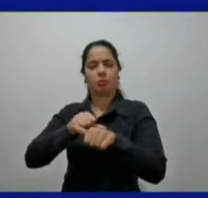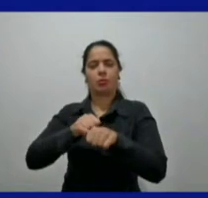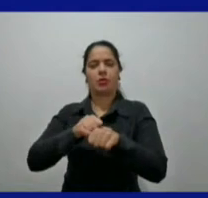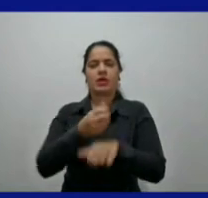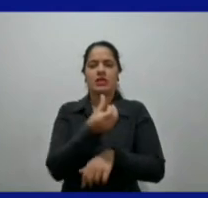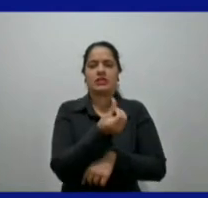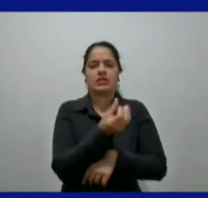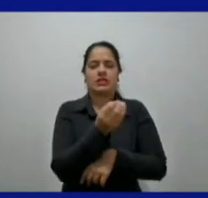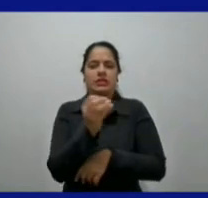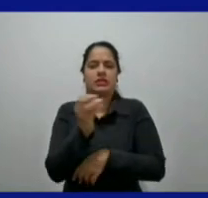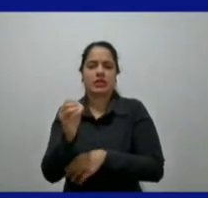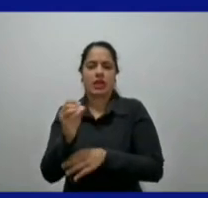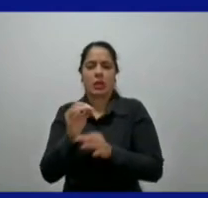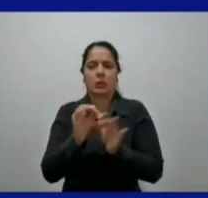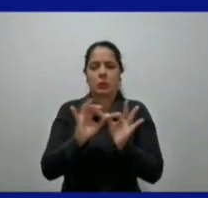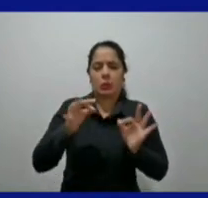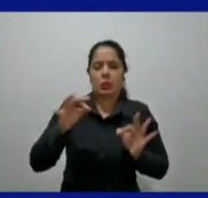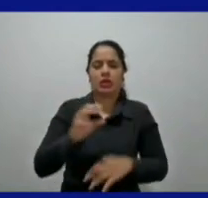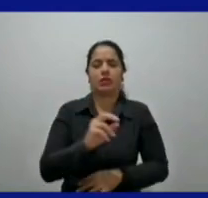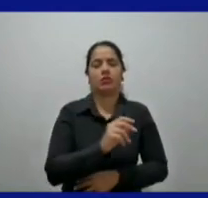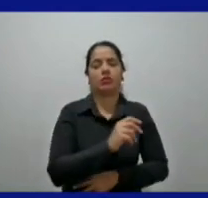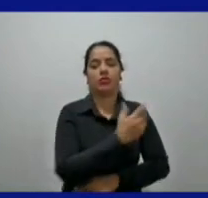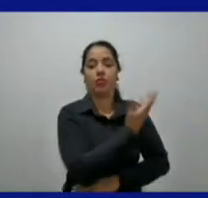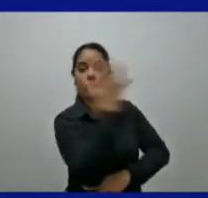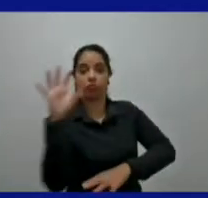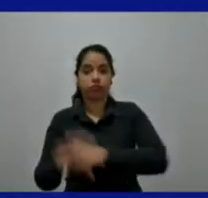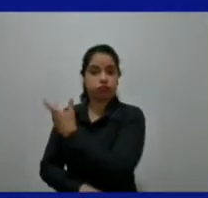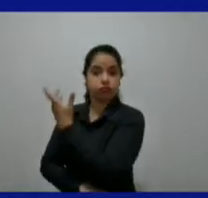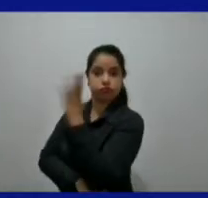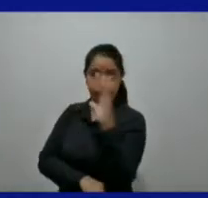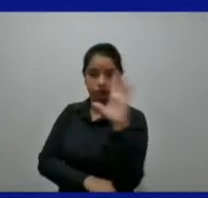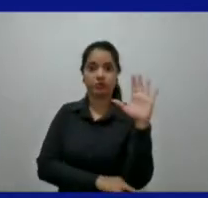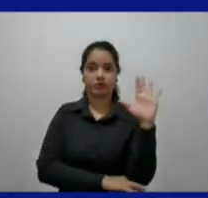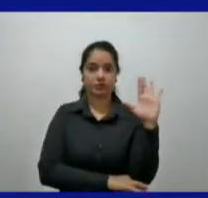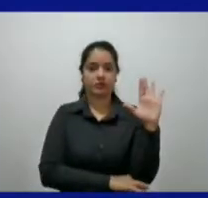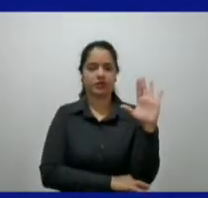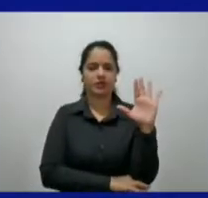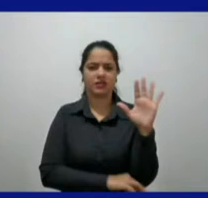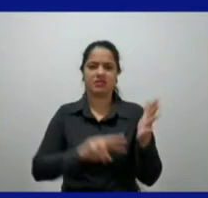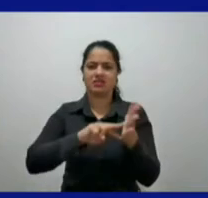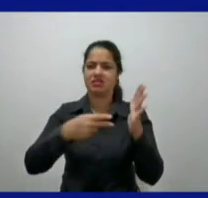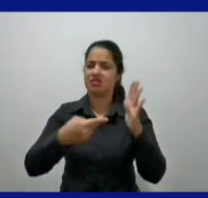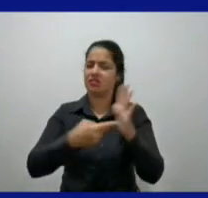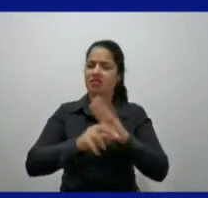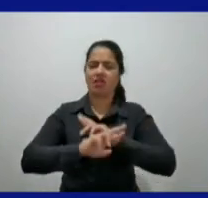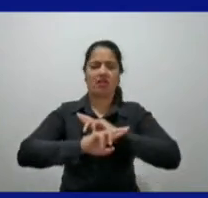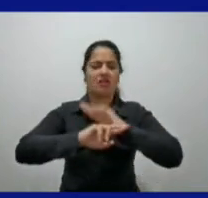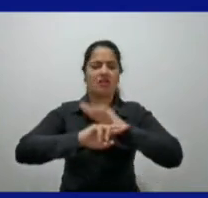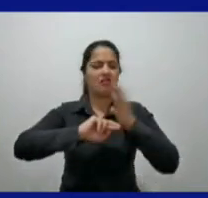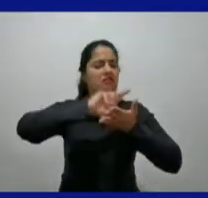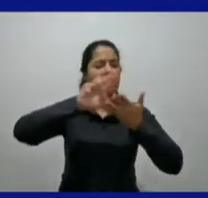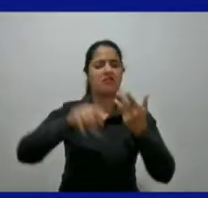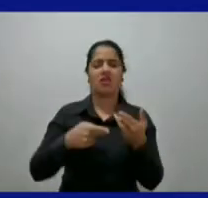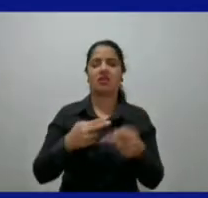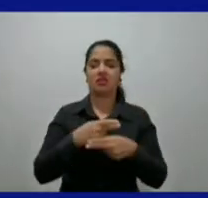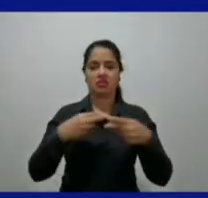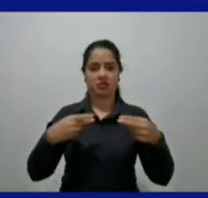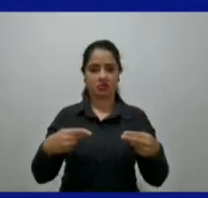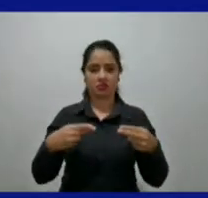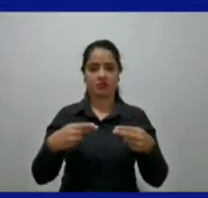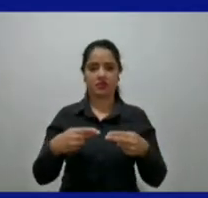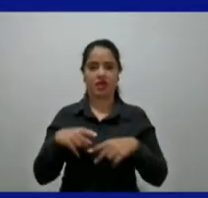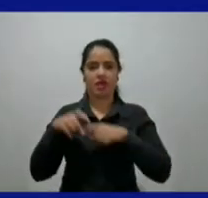ter 600 diferentes significados. Na Fazenda Bulcão, houve a restauração